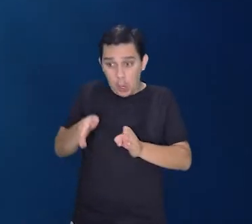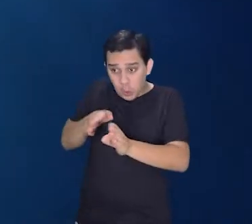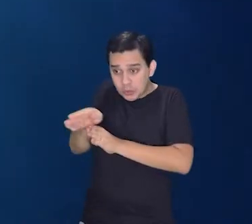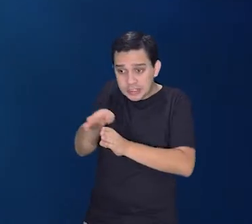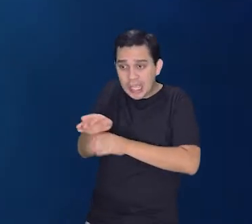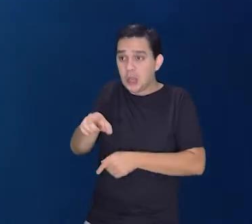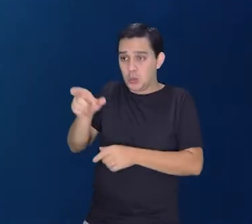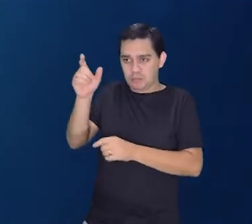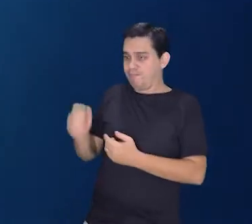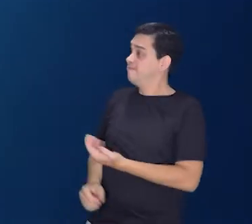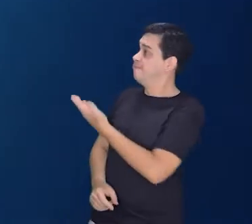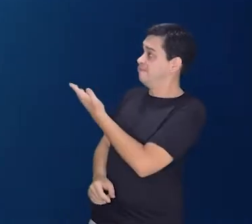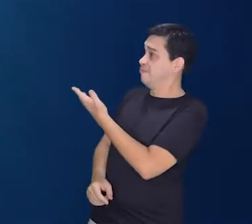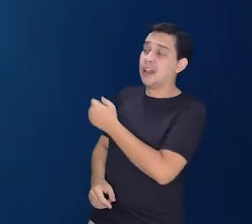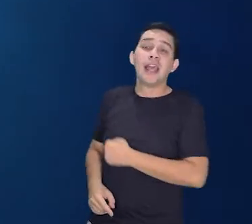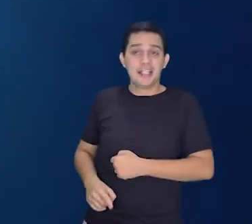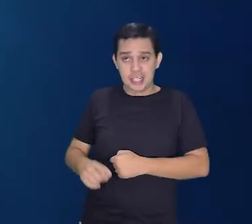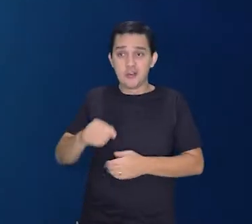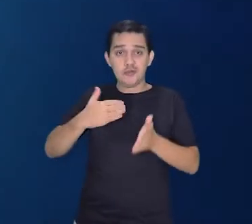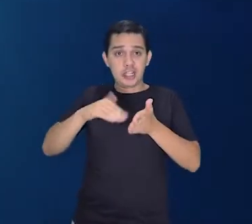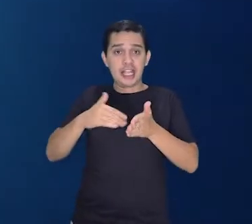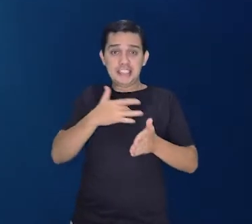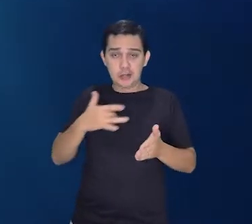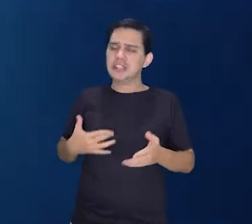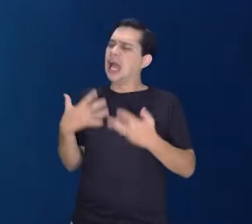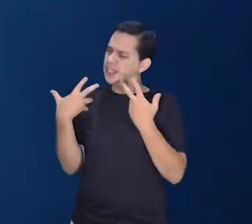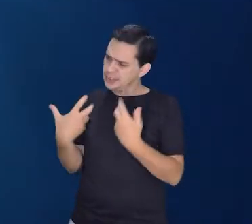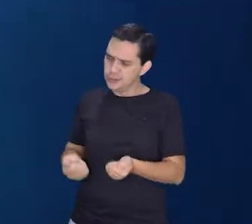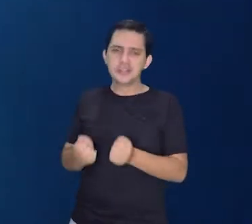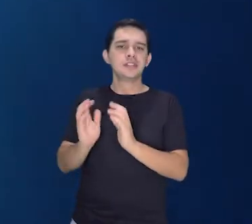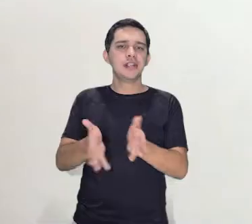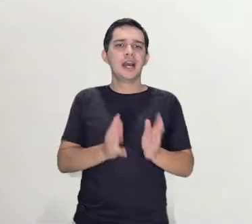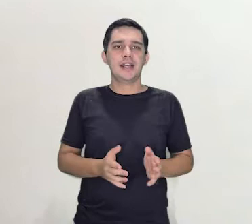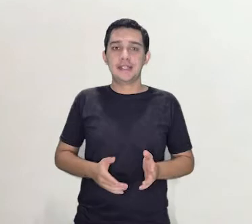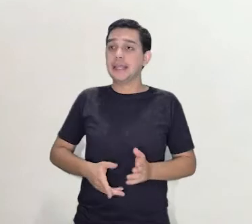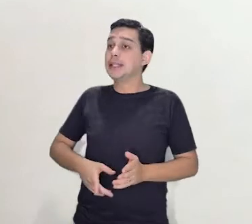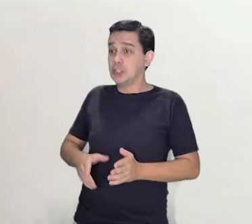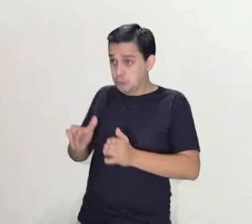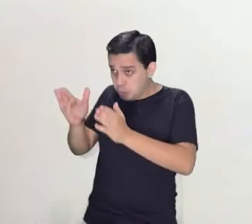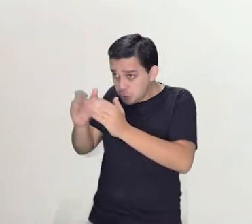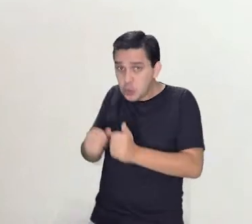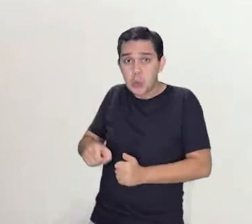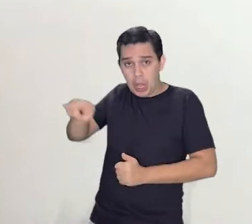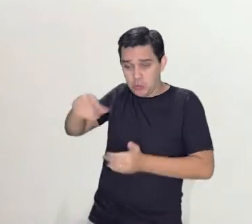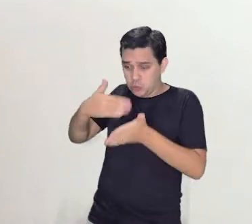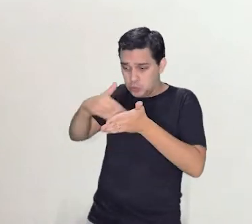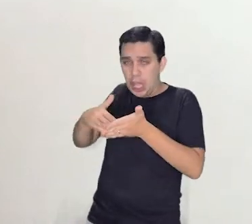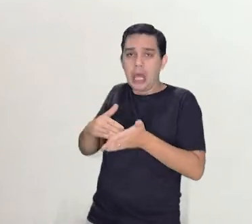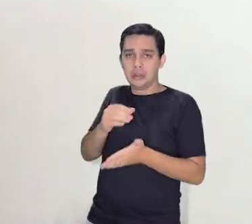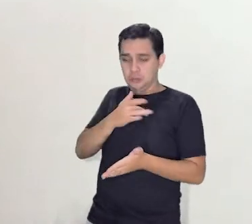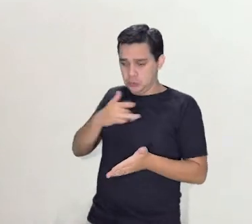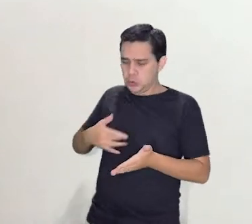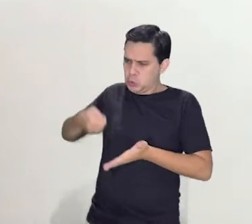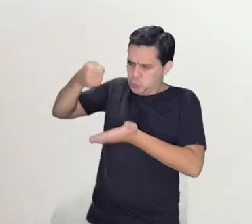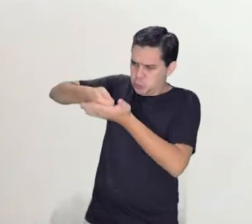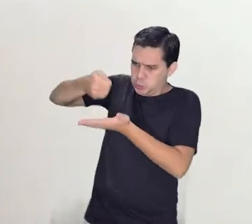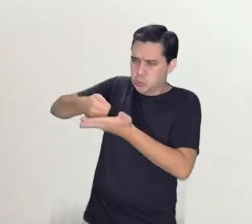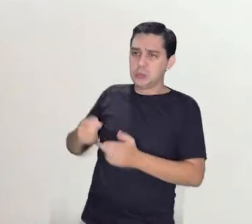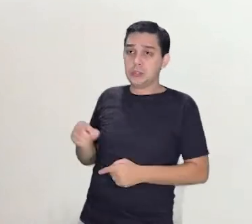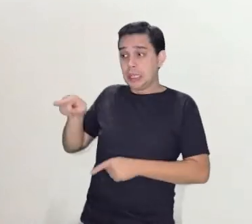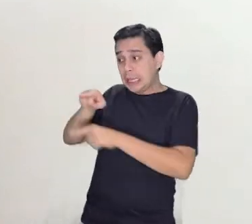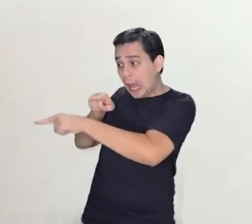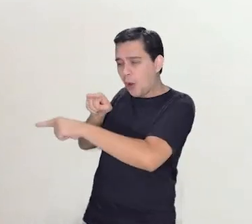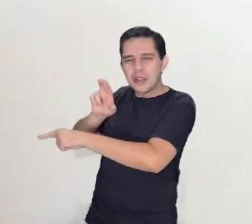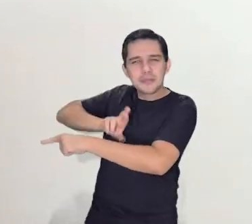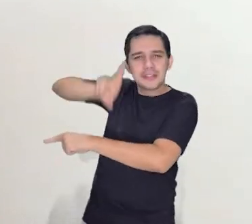secretário de Estado de Saúde, ela foi dirigida ao secretário de Estado de Saúde para que exigisse dos responsáveis pelo sistema de abastecimento do